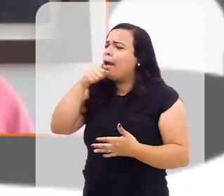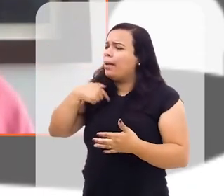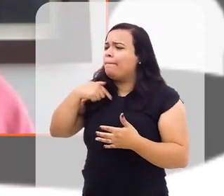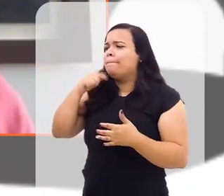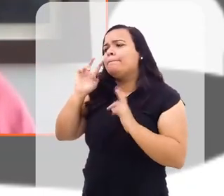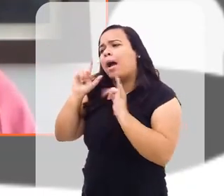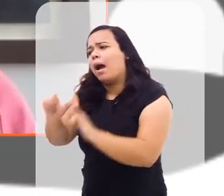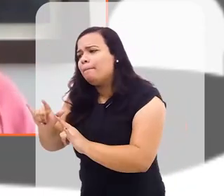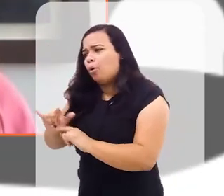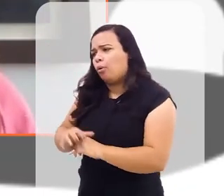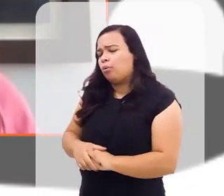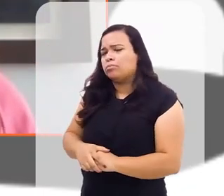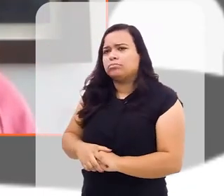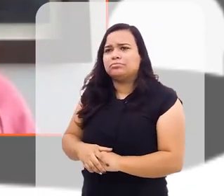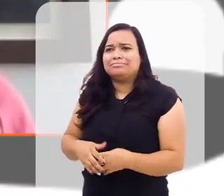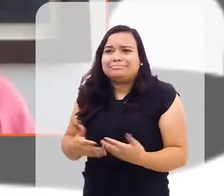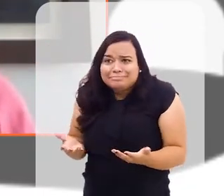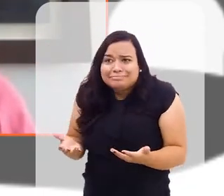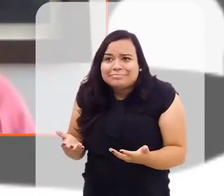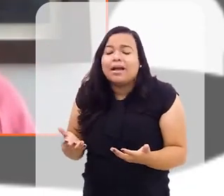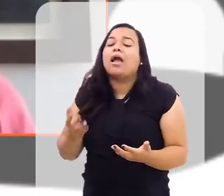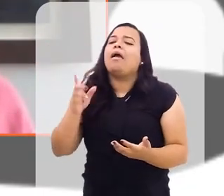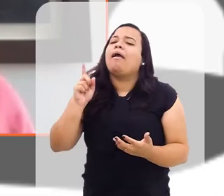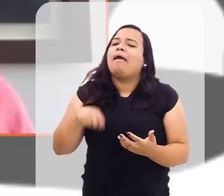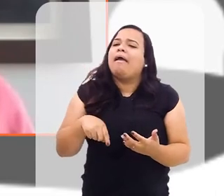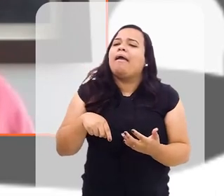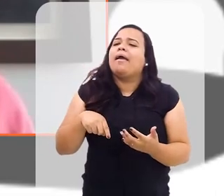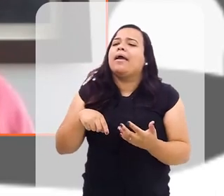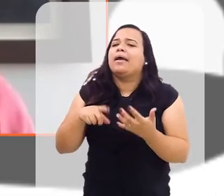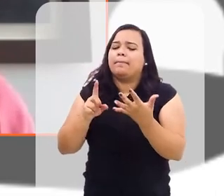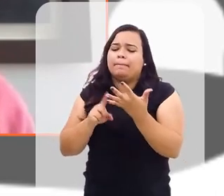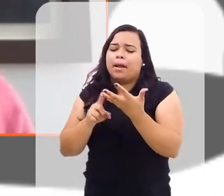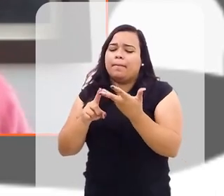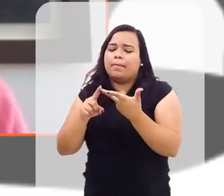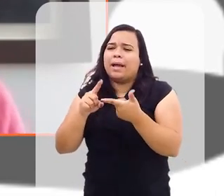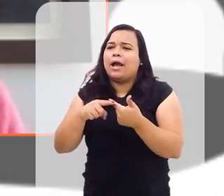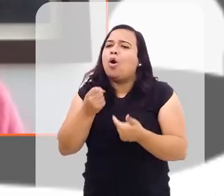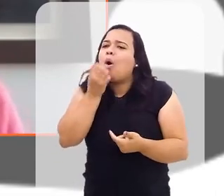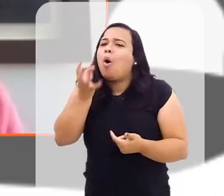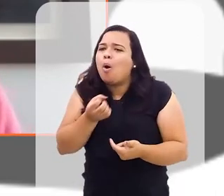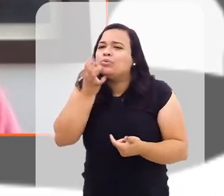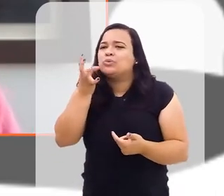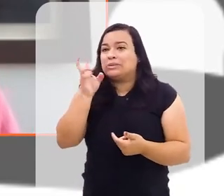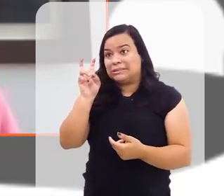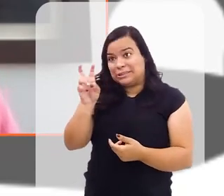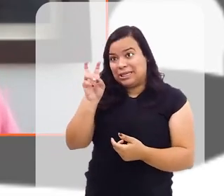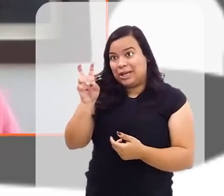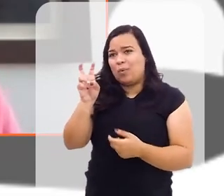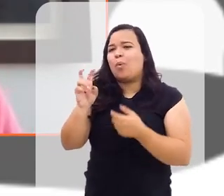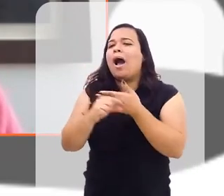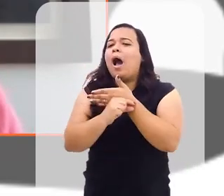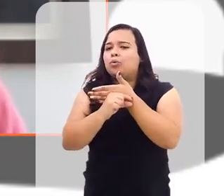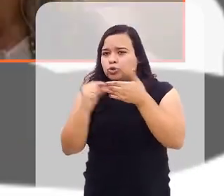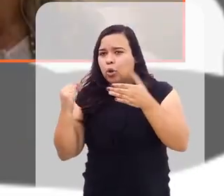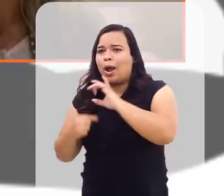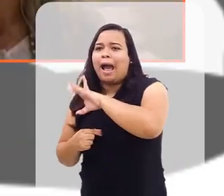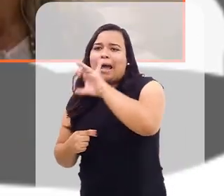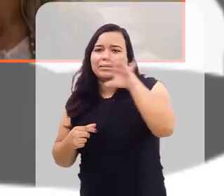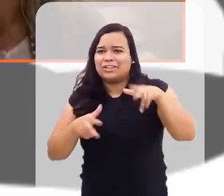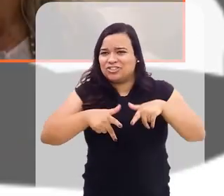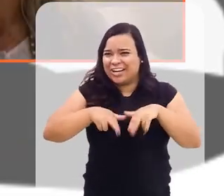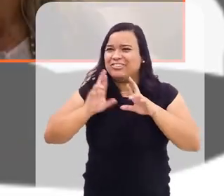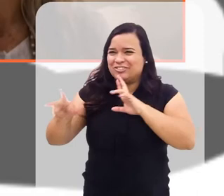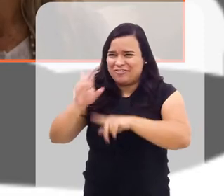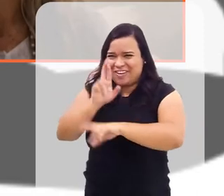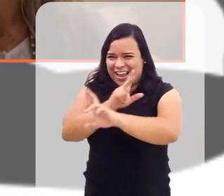cinco contos que foi lançado no ano passado para o Dia das Mães, né? São cinco autoras, cada uma de um gênero diferente, e cada